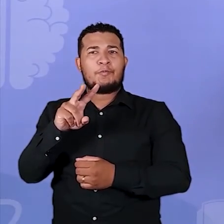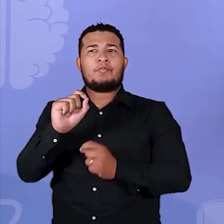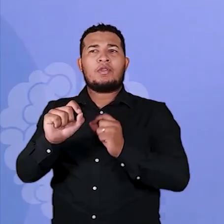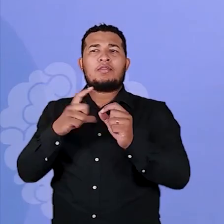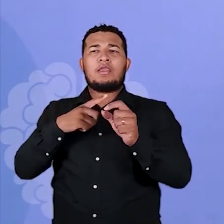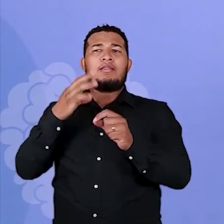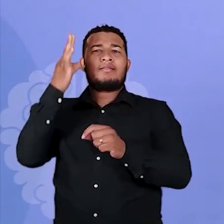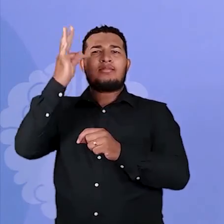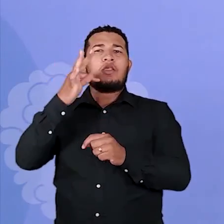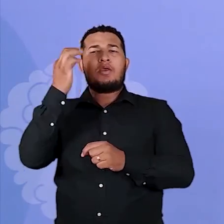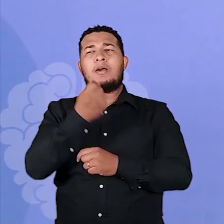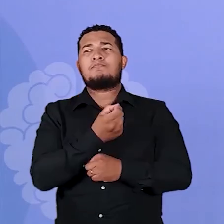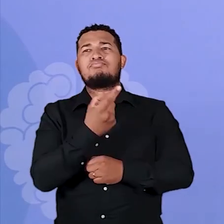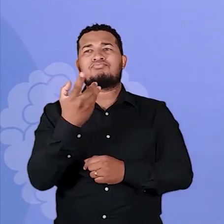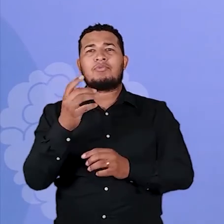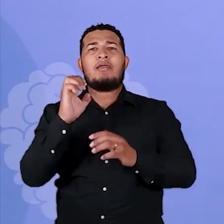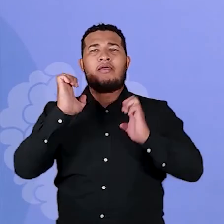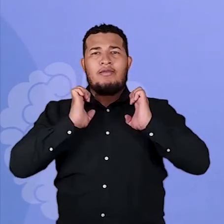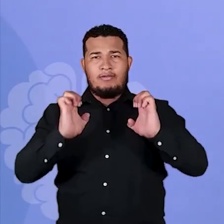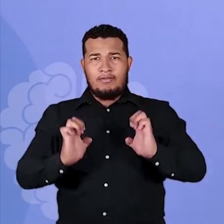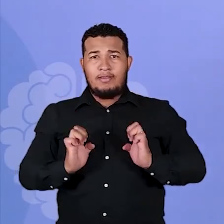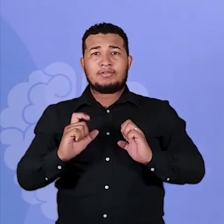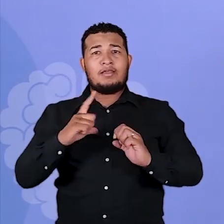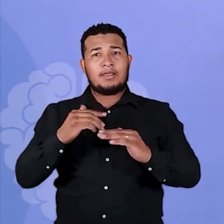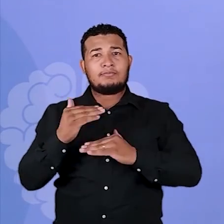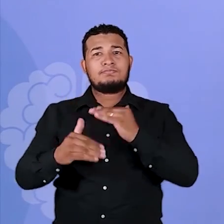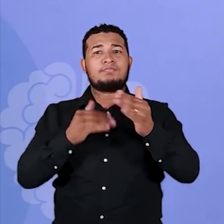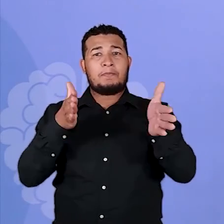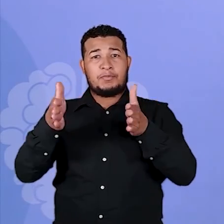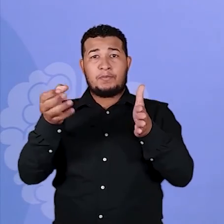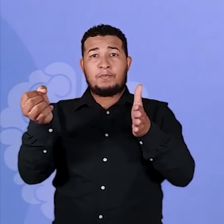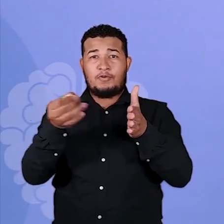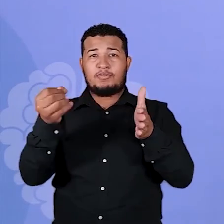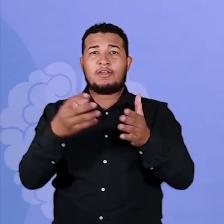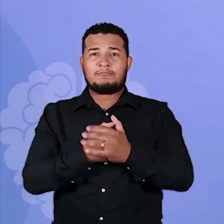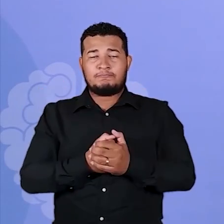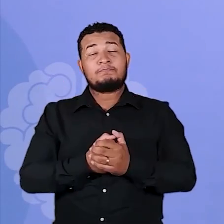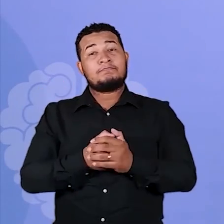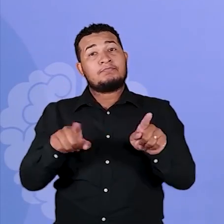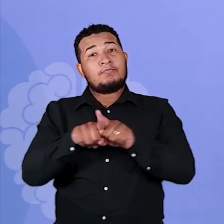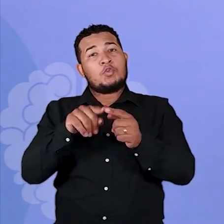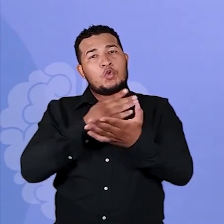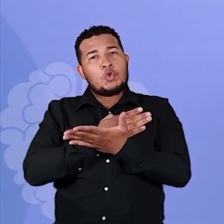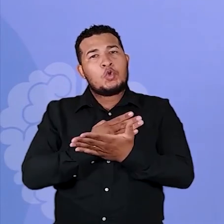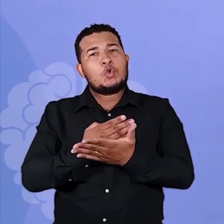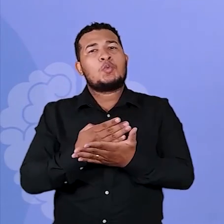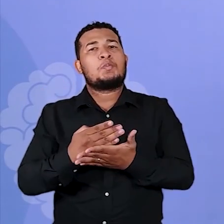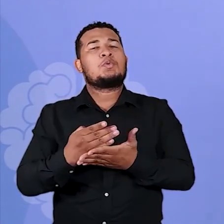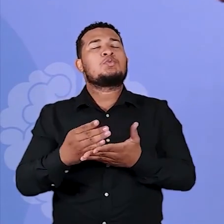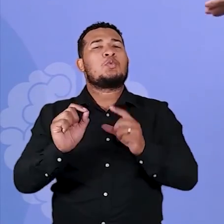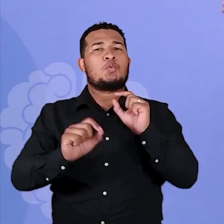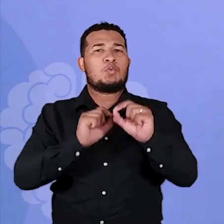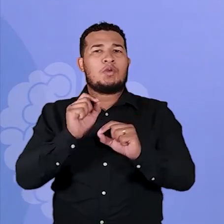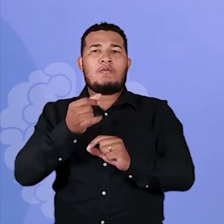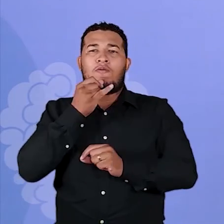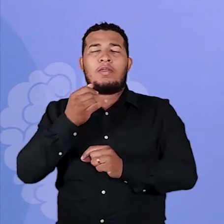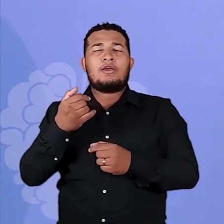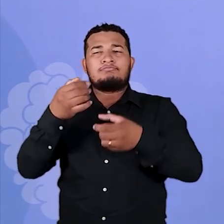gente, várias teorias éticas que se desenvolvem na modernidade. A gente começou a